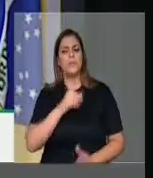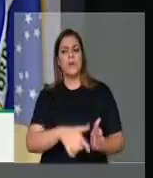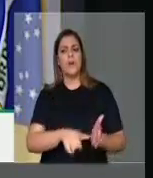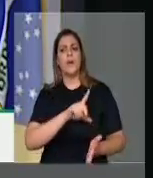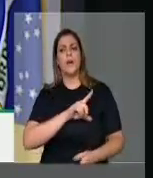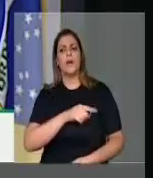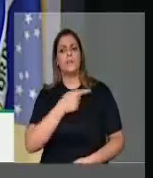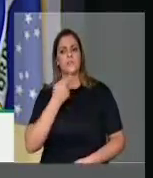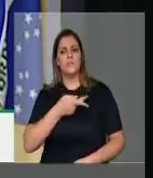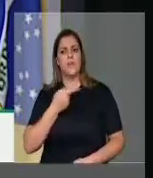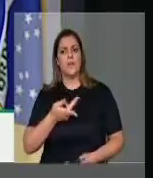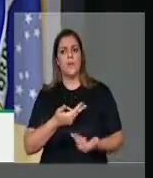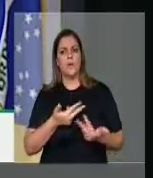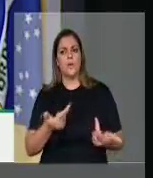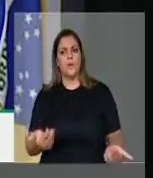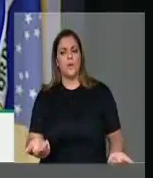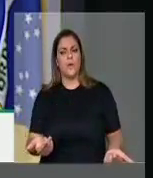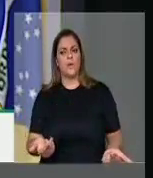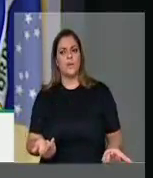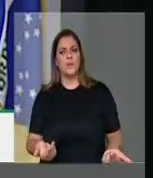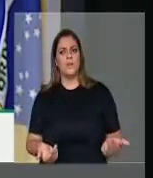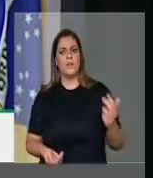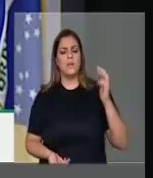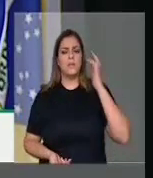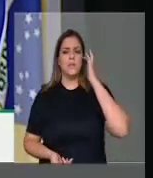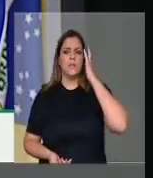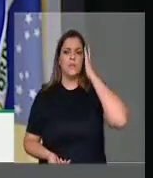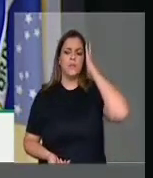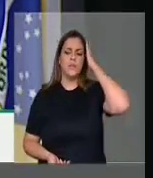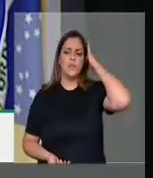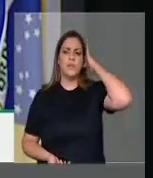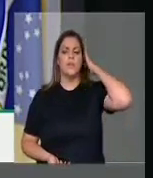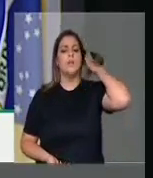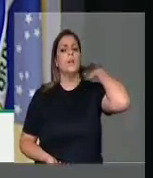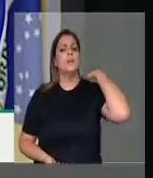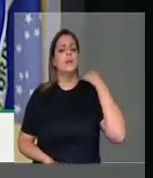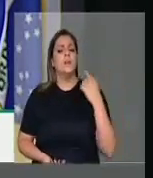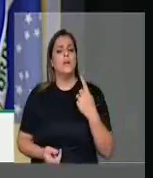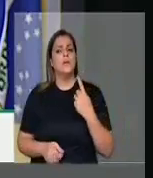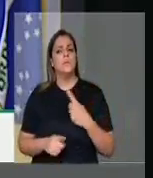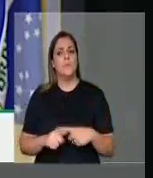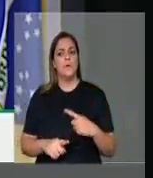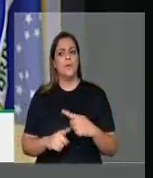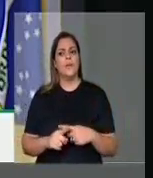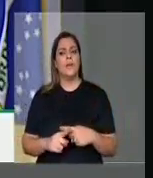ao apontar para mim, e quero que para o Fraga, sobre o episódio